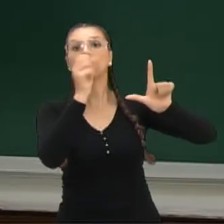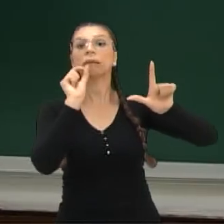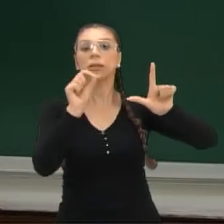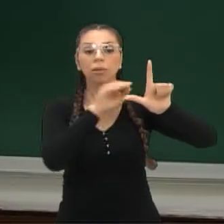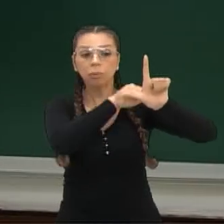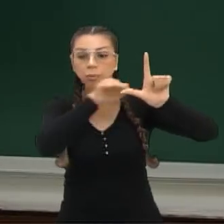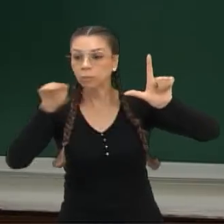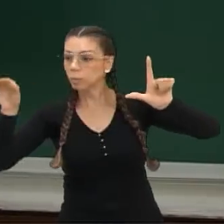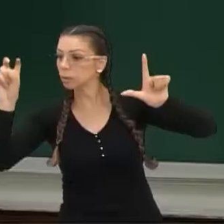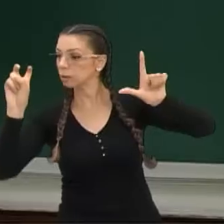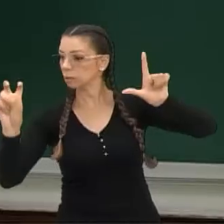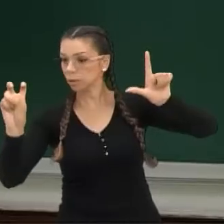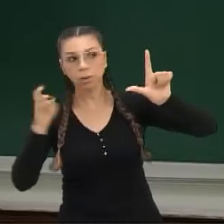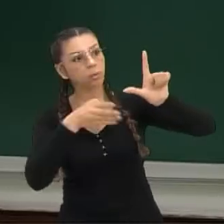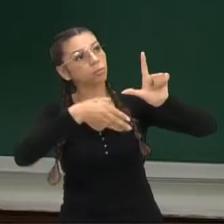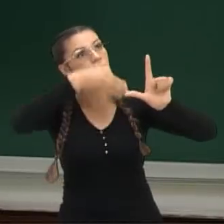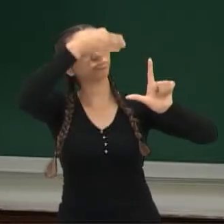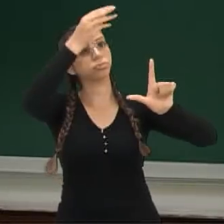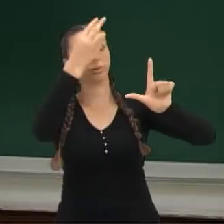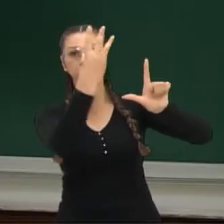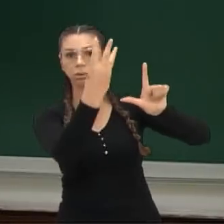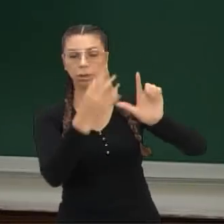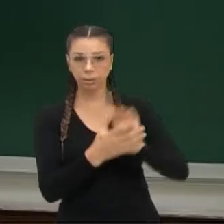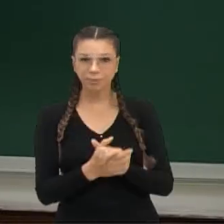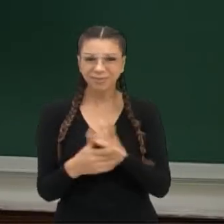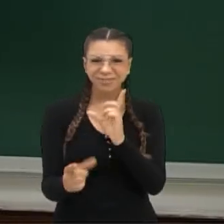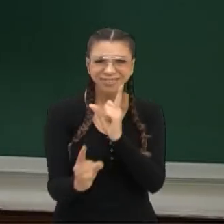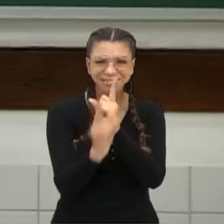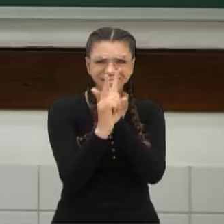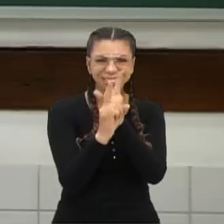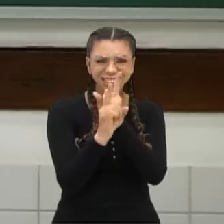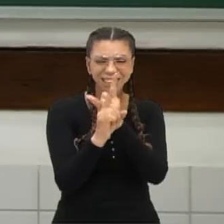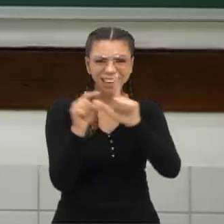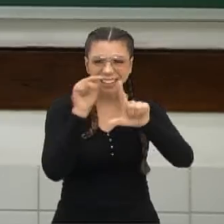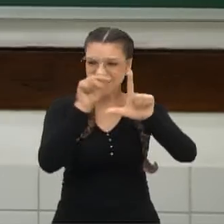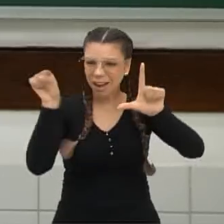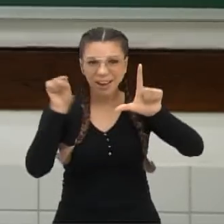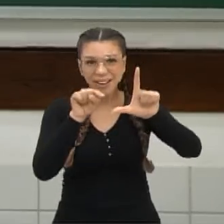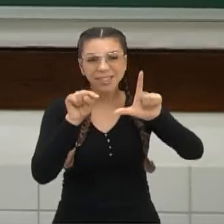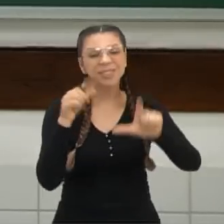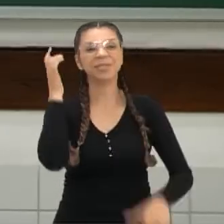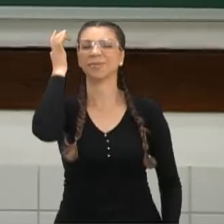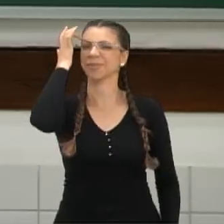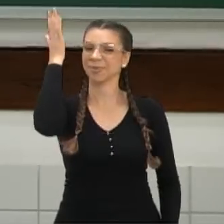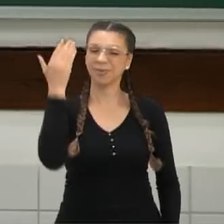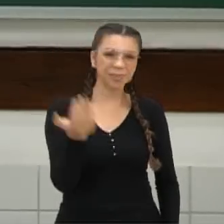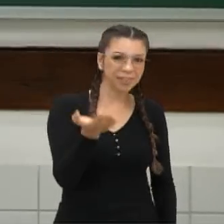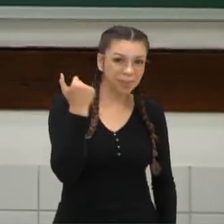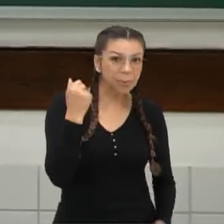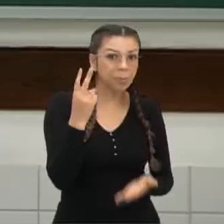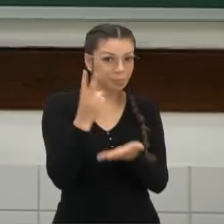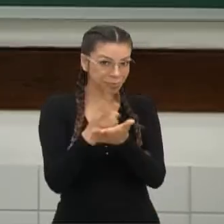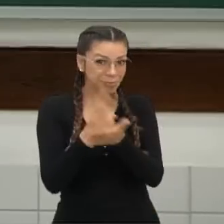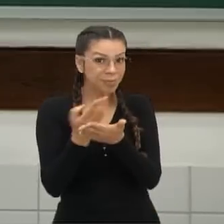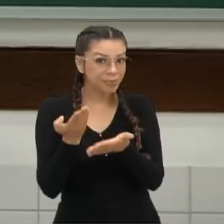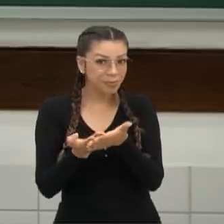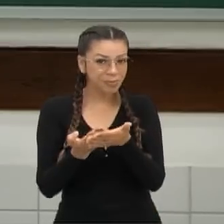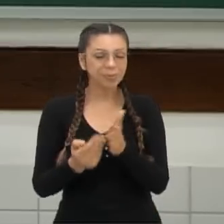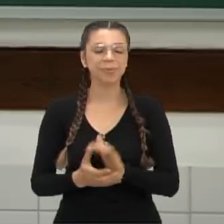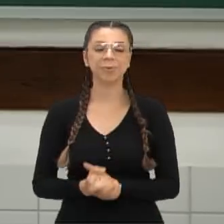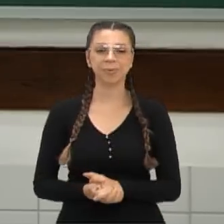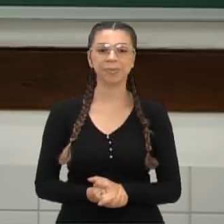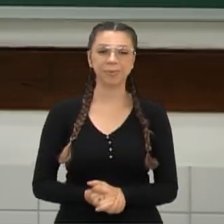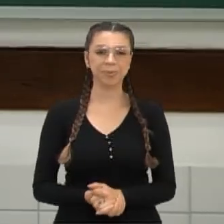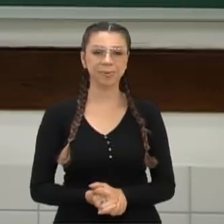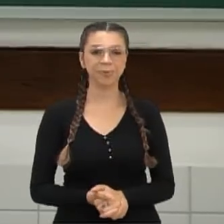o meu paralelogramo. Tudo bem? Acharam as coordenadas? Foi facinho, não foi? Vamos prosseguir na nossa aula. Muito